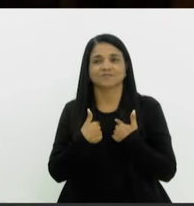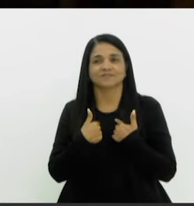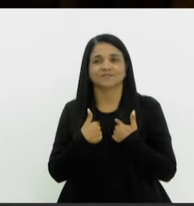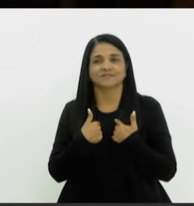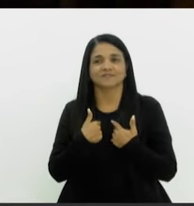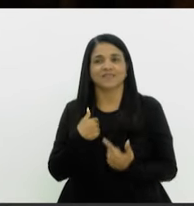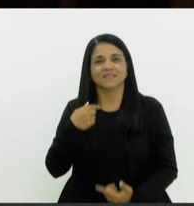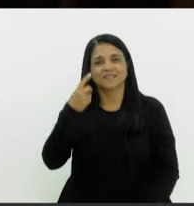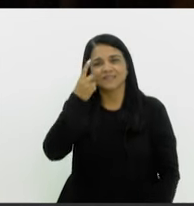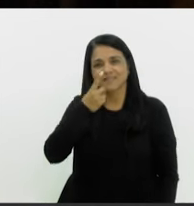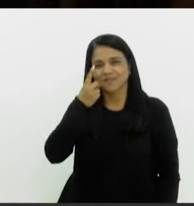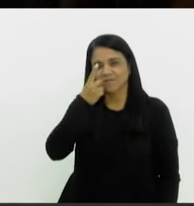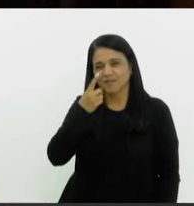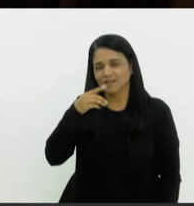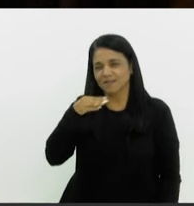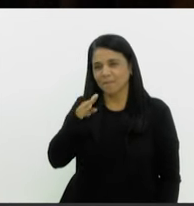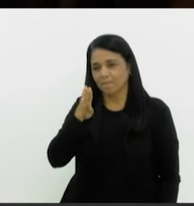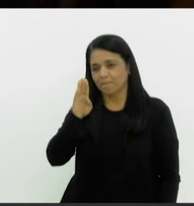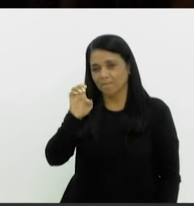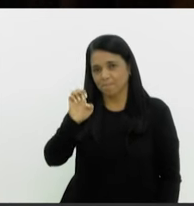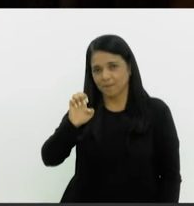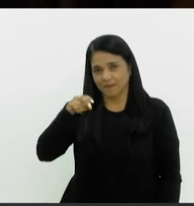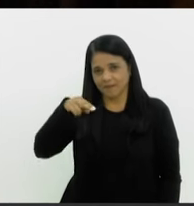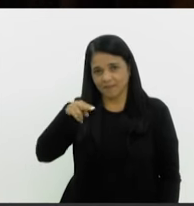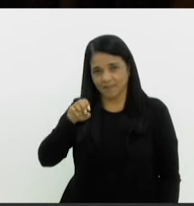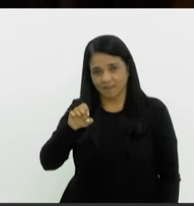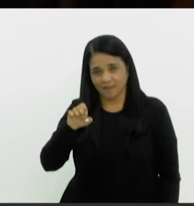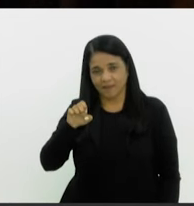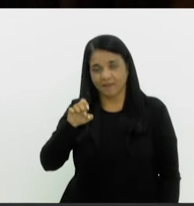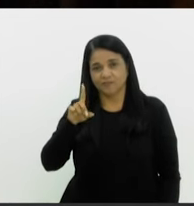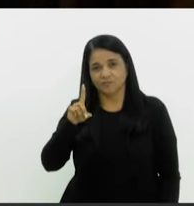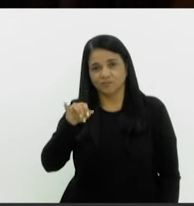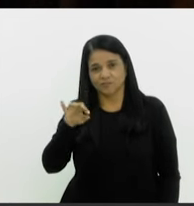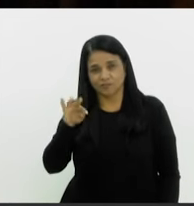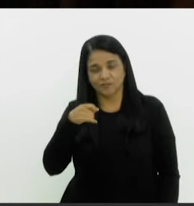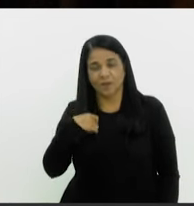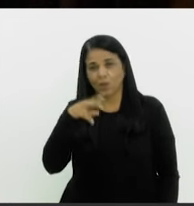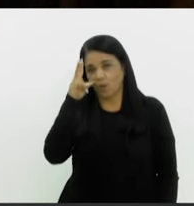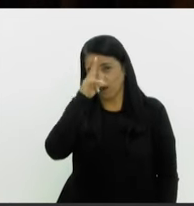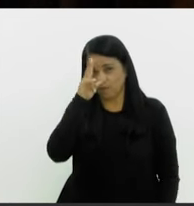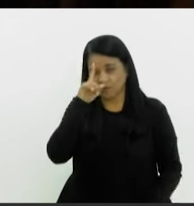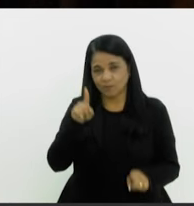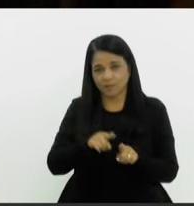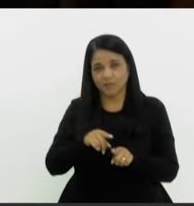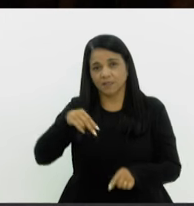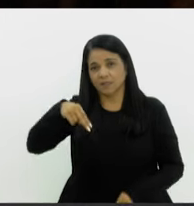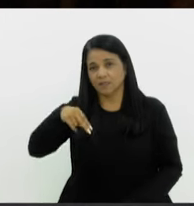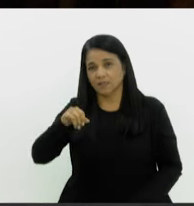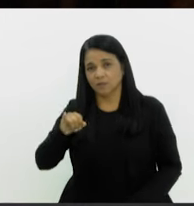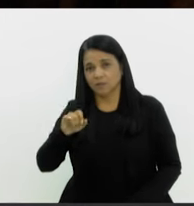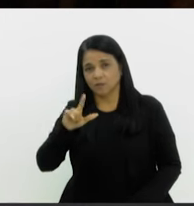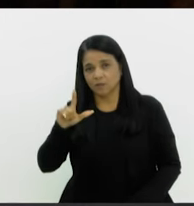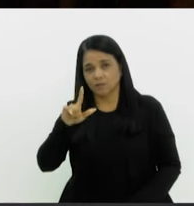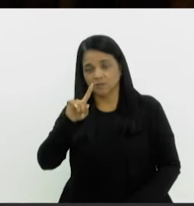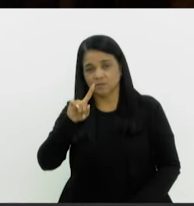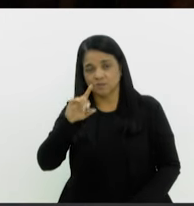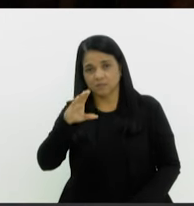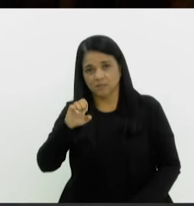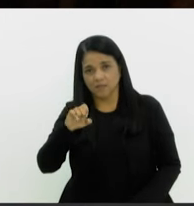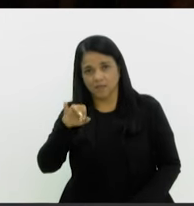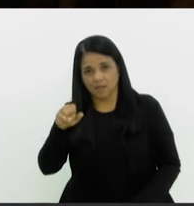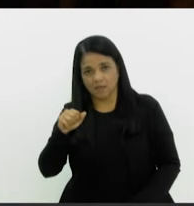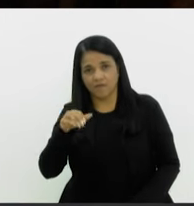querida deputada Benedita eu não posso deixar de me lembrar da minha querida nilseia Freire que também foi tão